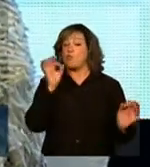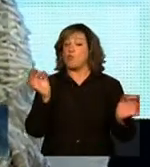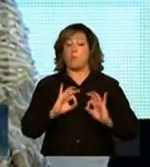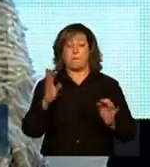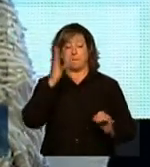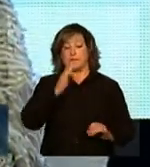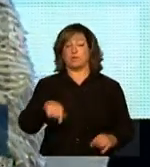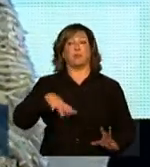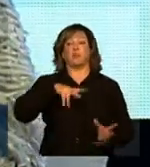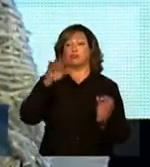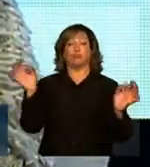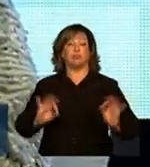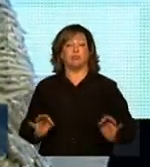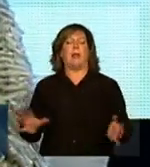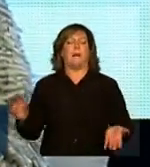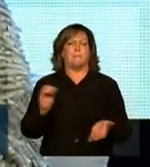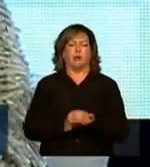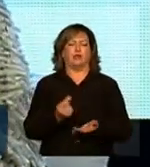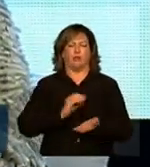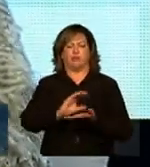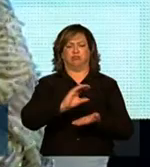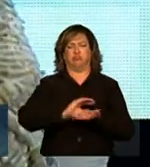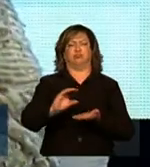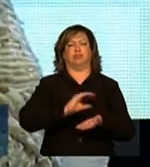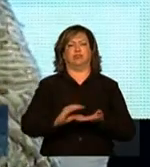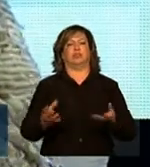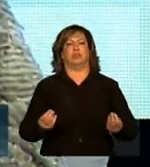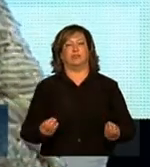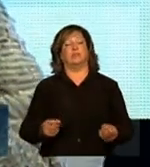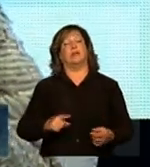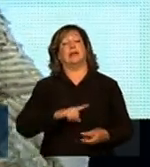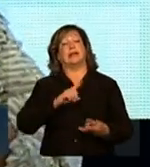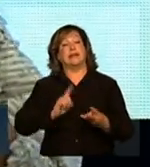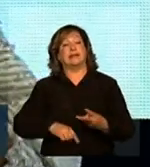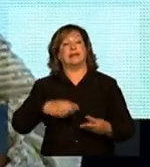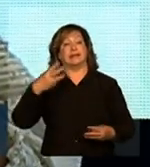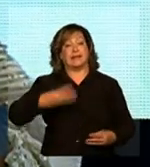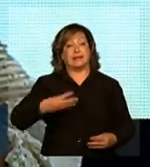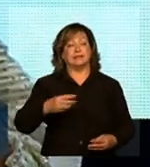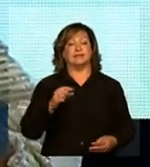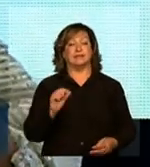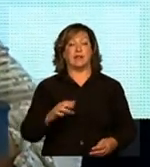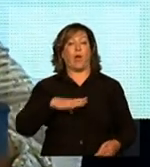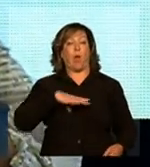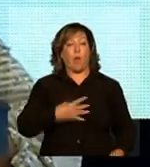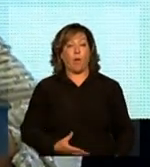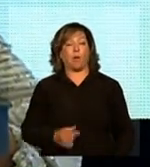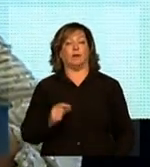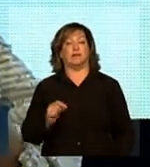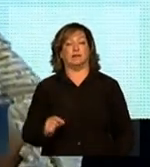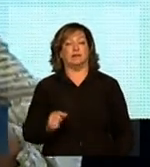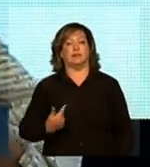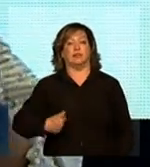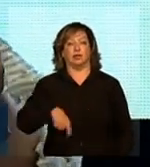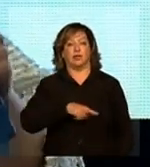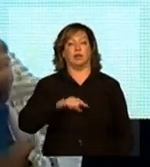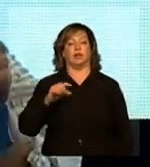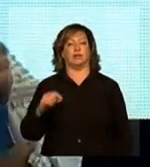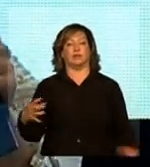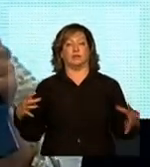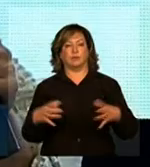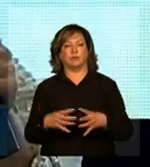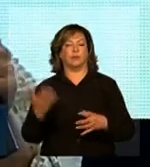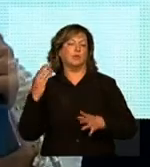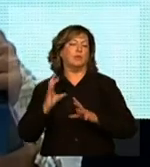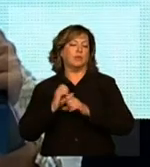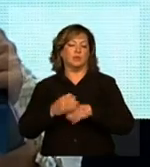e que veio colocando dinheiro crescentemente. E 3, a coragem dos nossos militantes que, ao